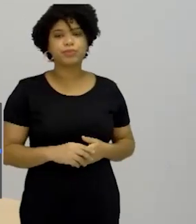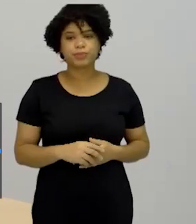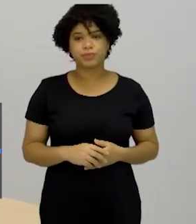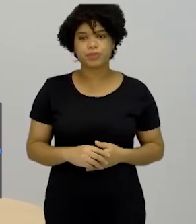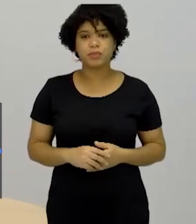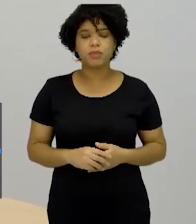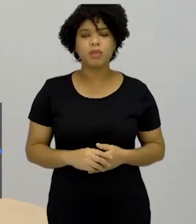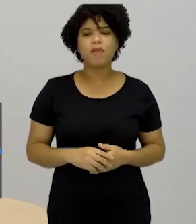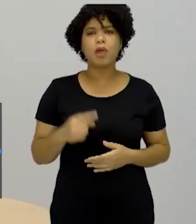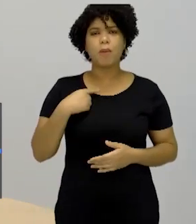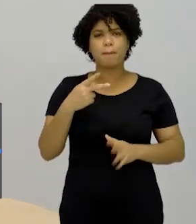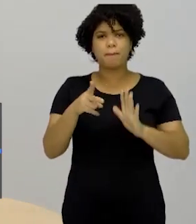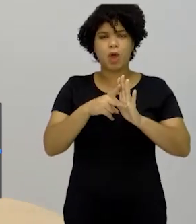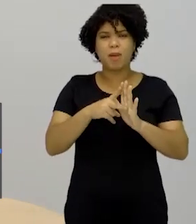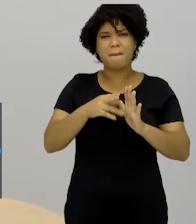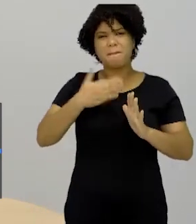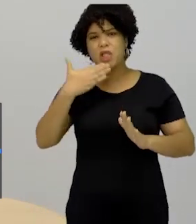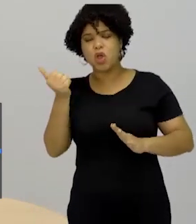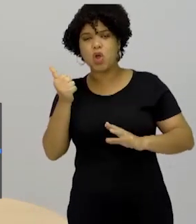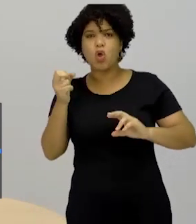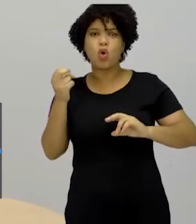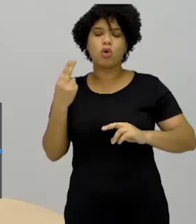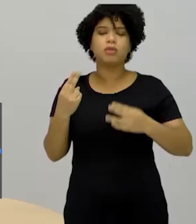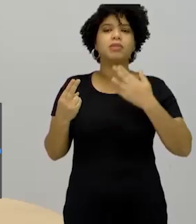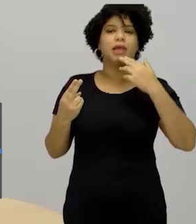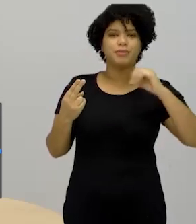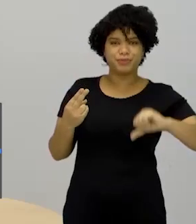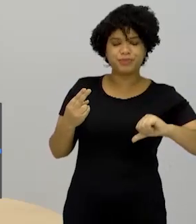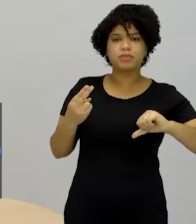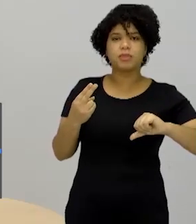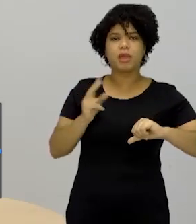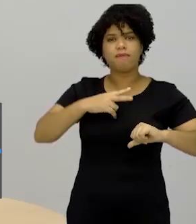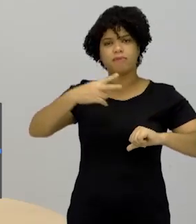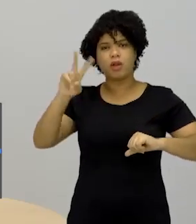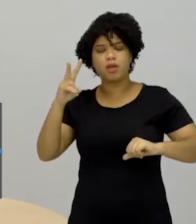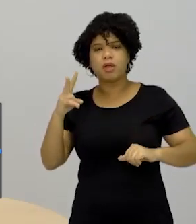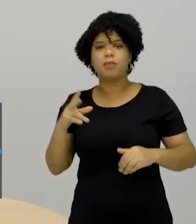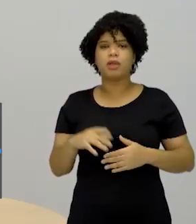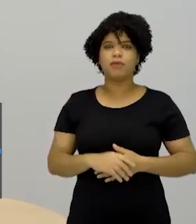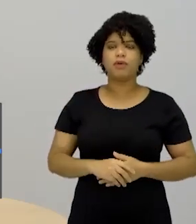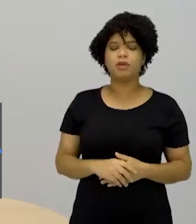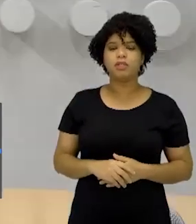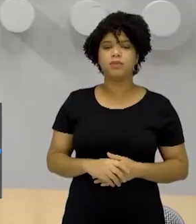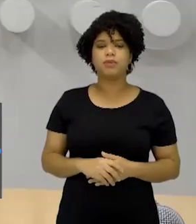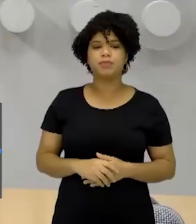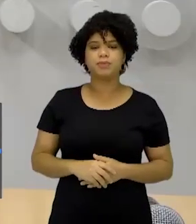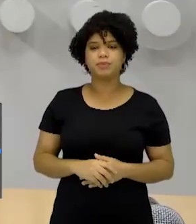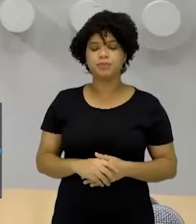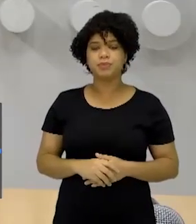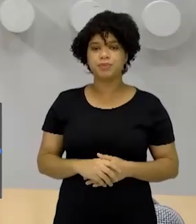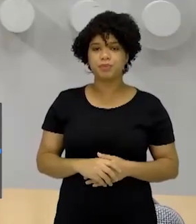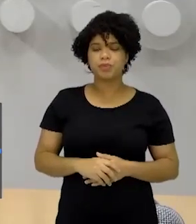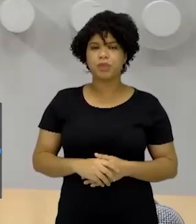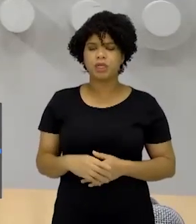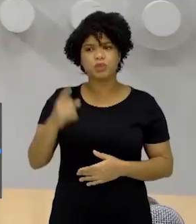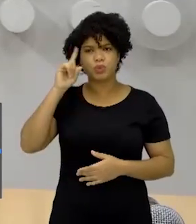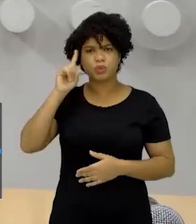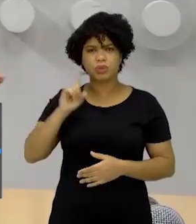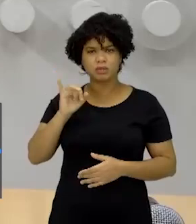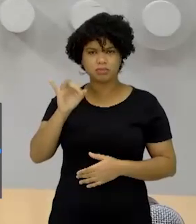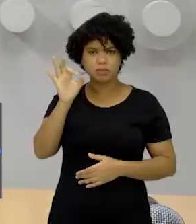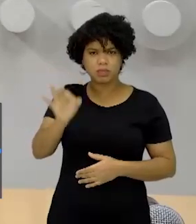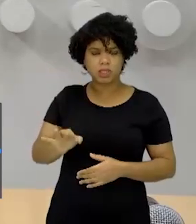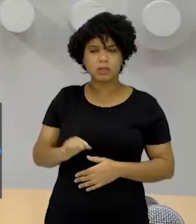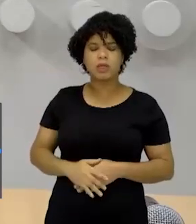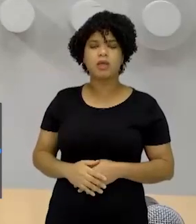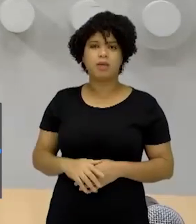não é um julgamento de valor. Elas estão líquidas, elas estão moldáveis, são diferentes. Eu tenho uma percepção, não sei se é correto, professor, porque como você